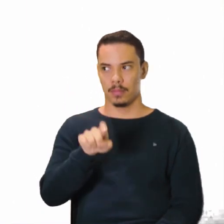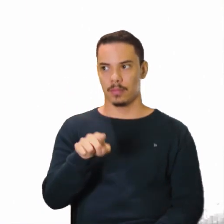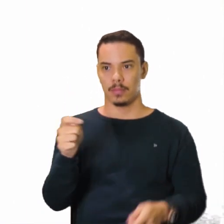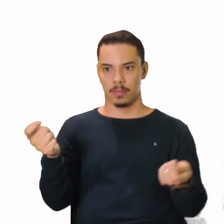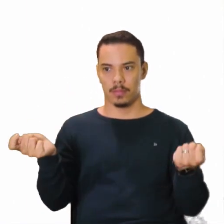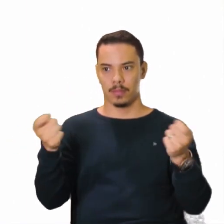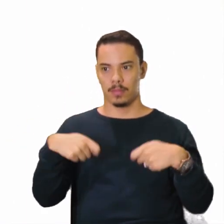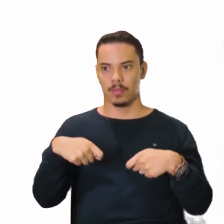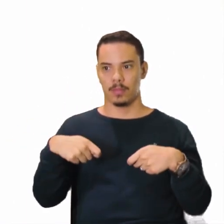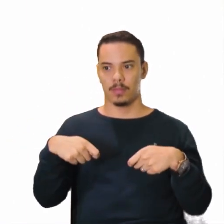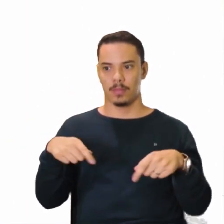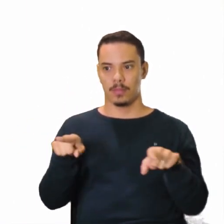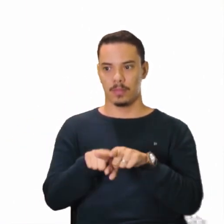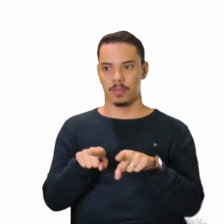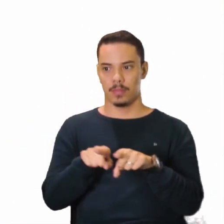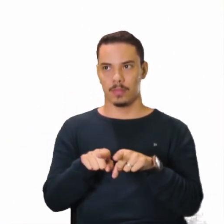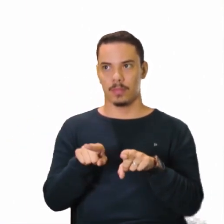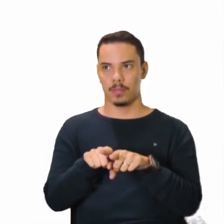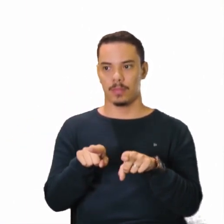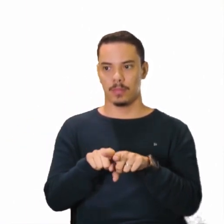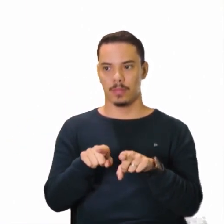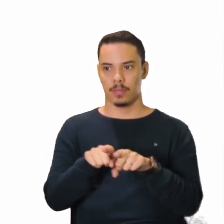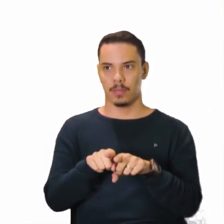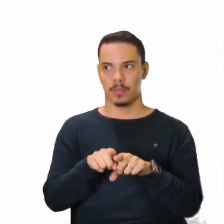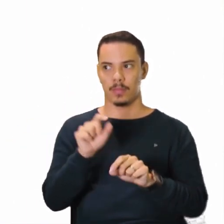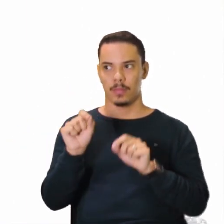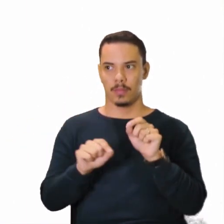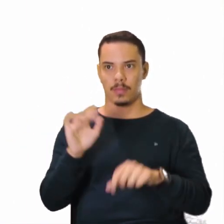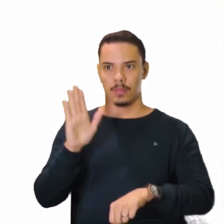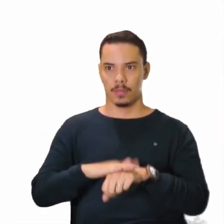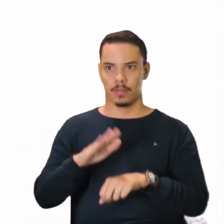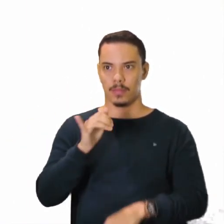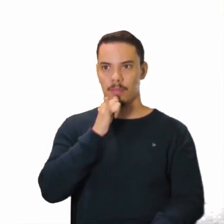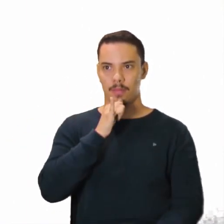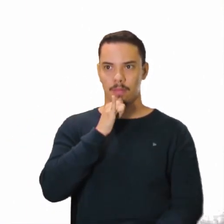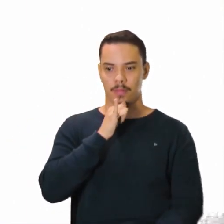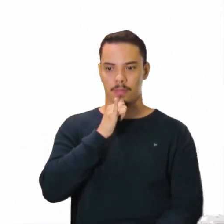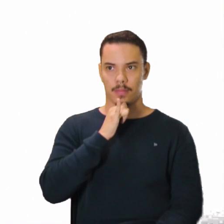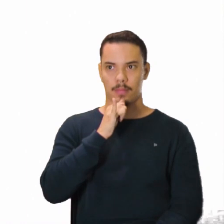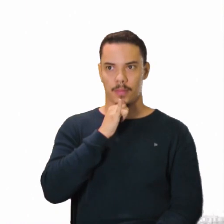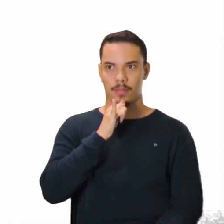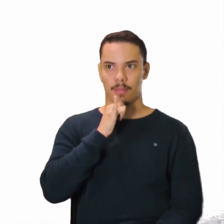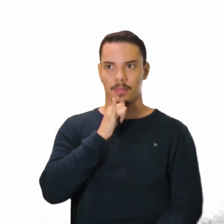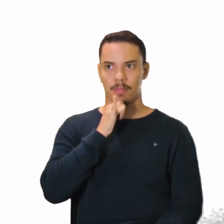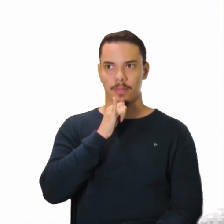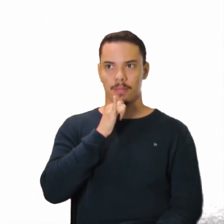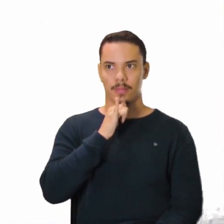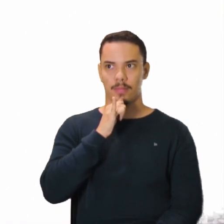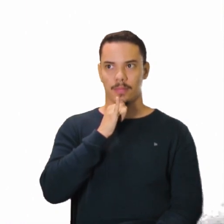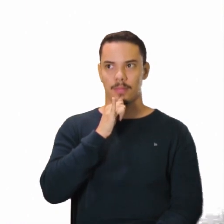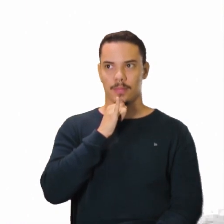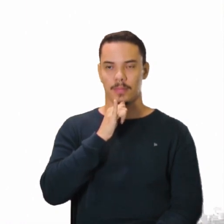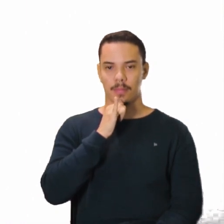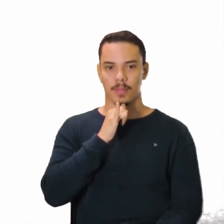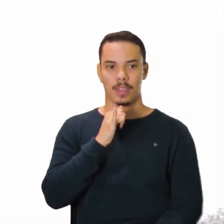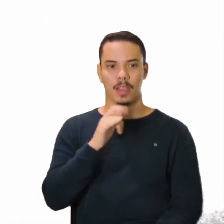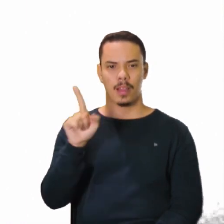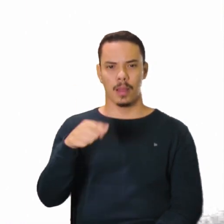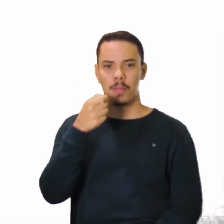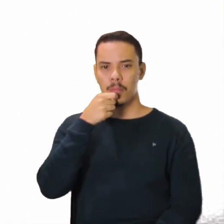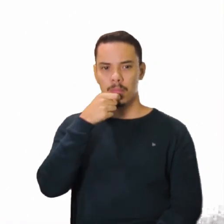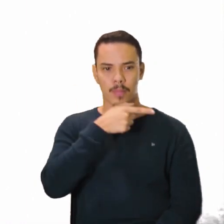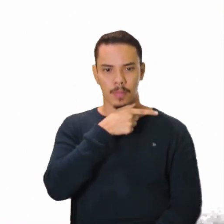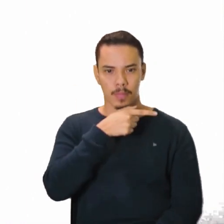probabilidade. Olha que legal, né? Vamos ver aí mais um exemplo, então. Agora eu vou colocar a letra A. Vamos ver. Terá realmente piado